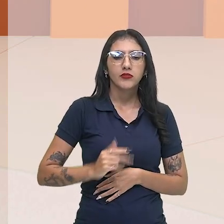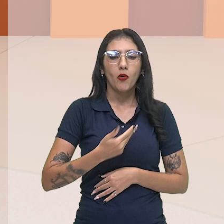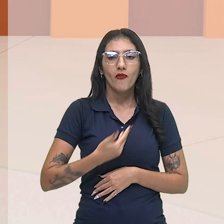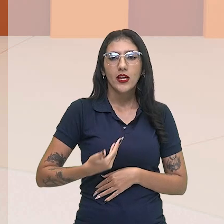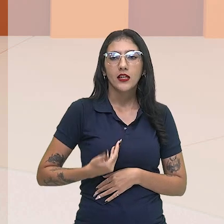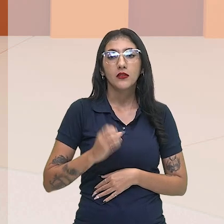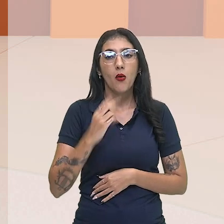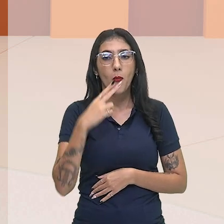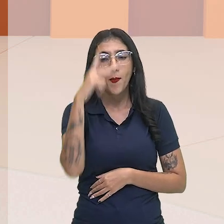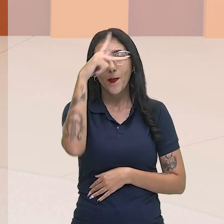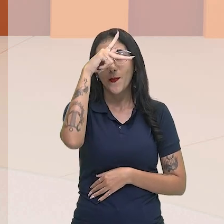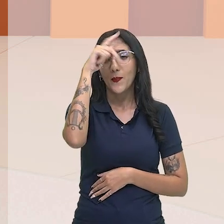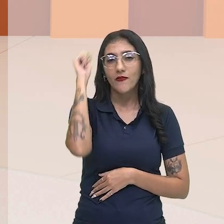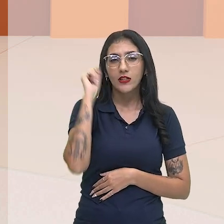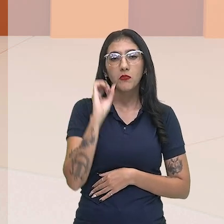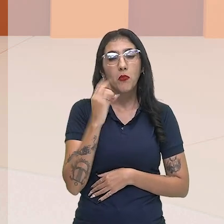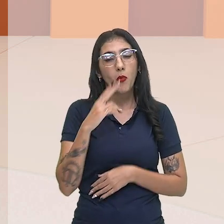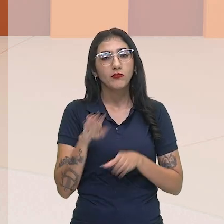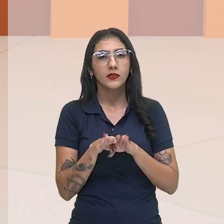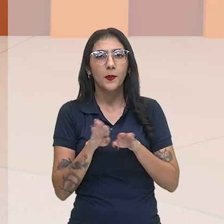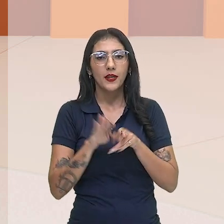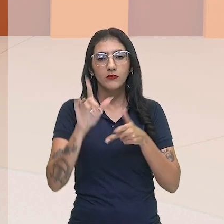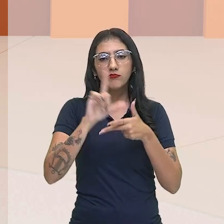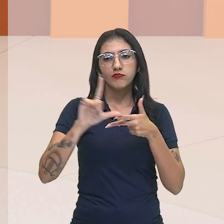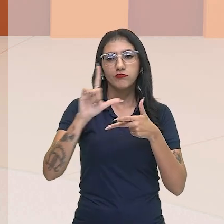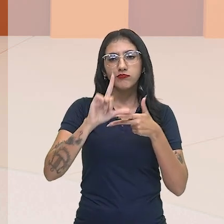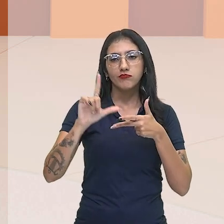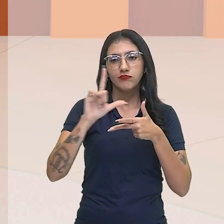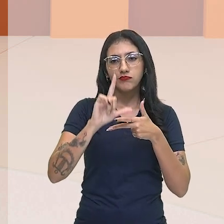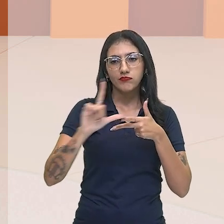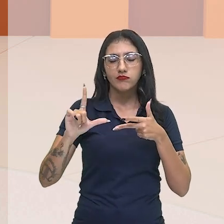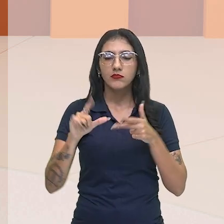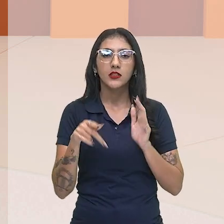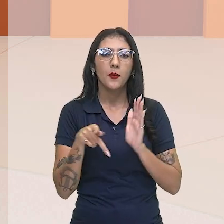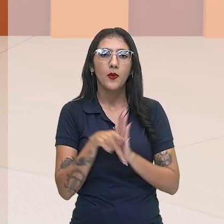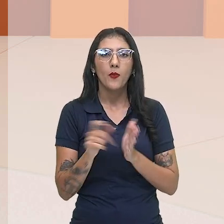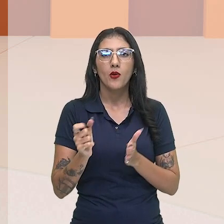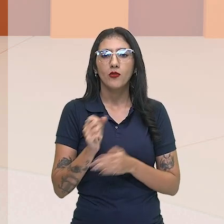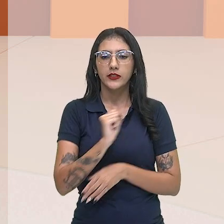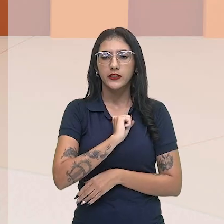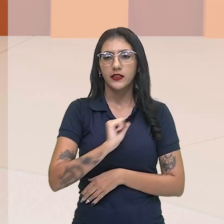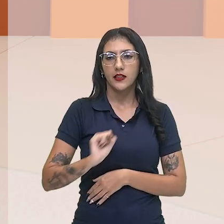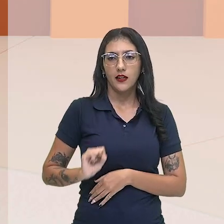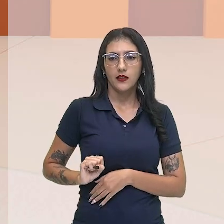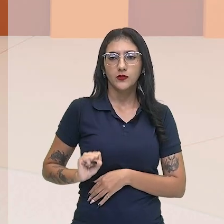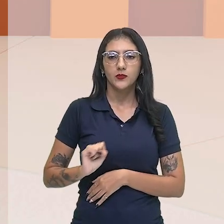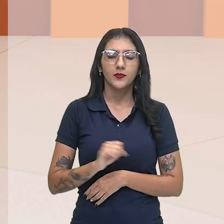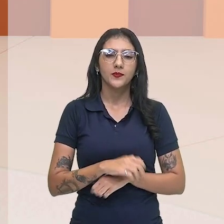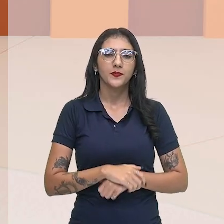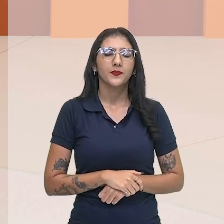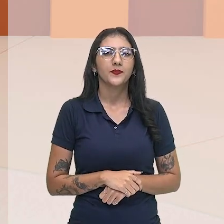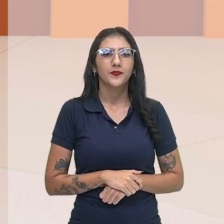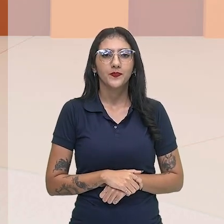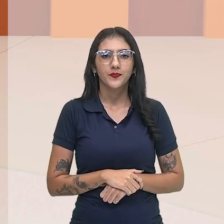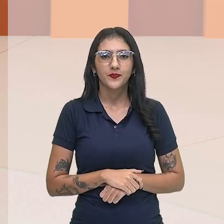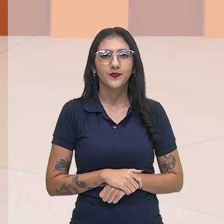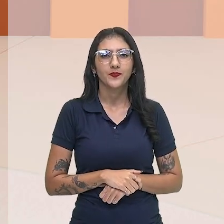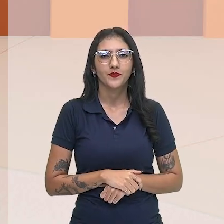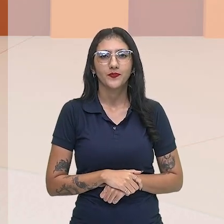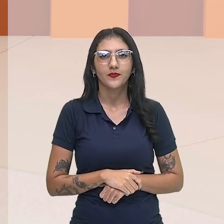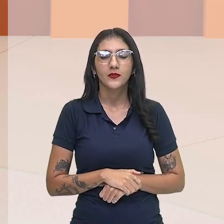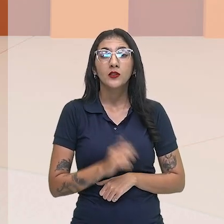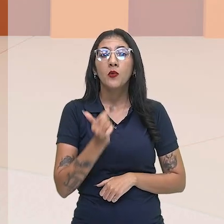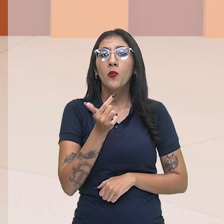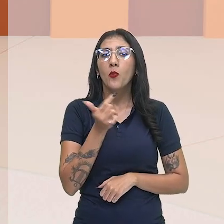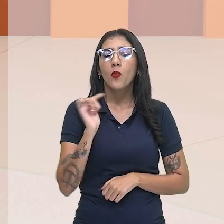ou prefeito, quanto do Legislativo, que são os senadores. O outro tipo aí de sistema eleitoral